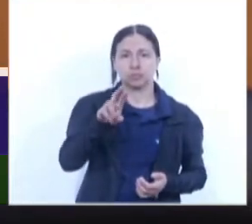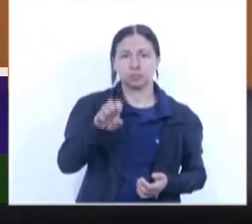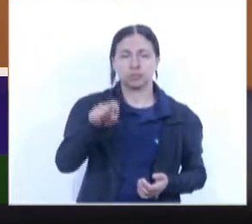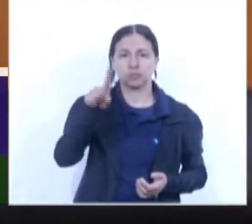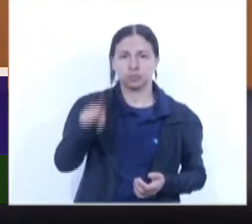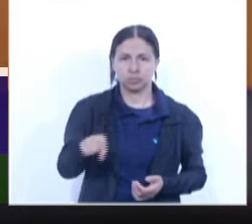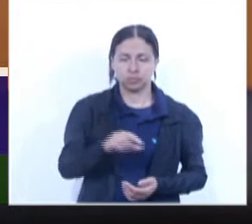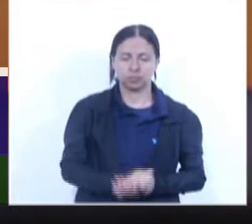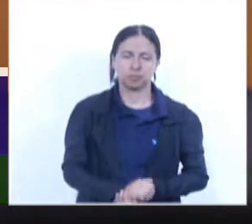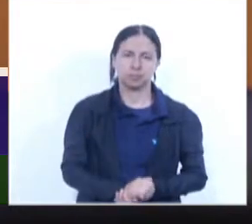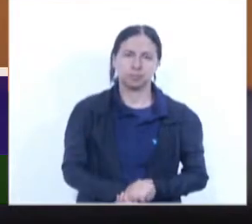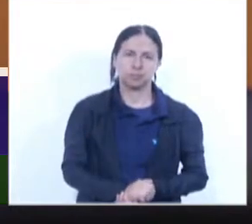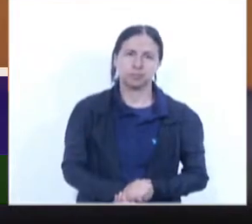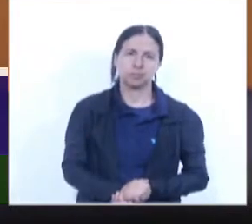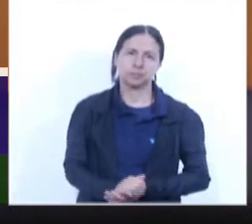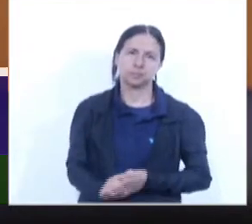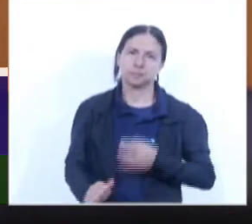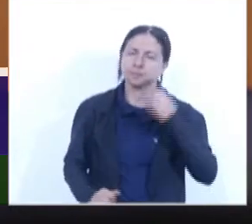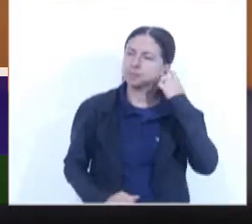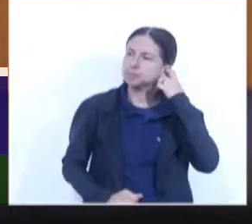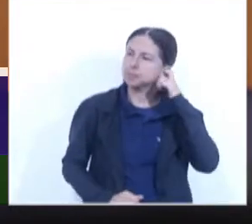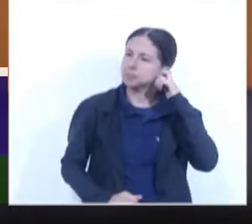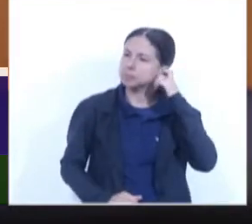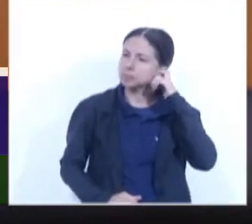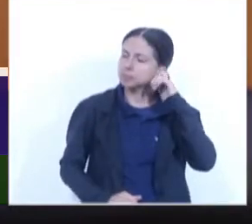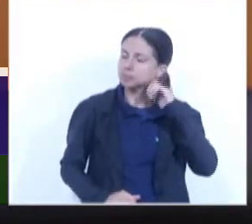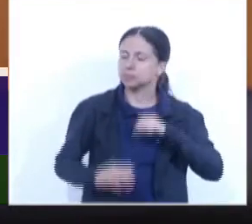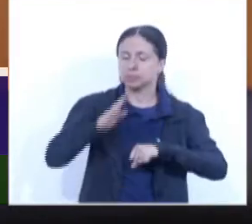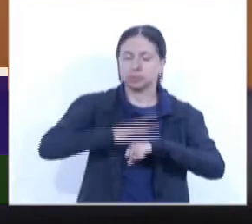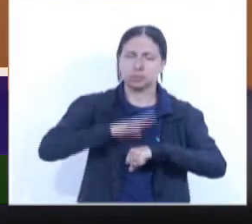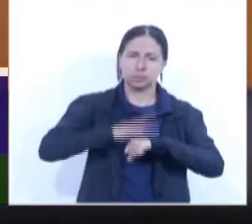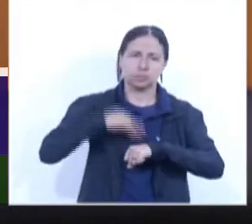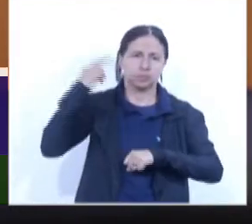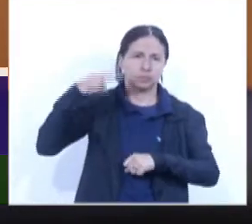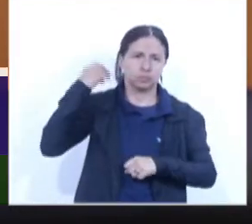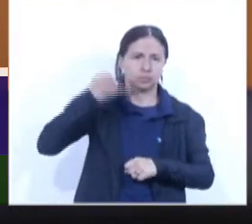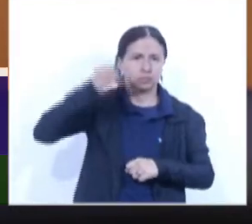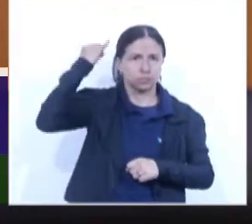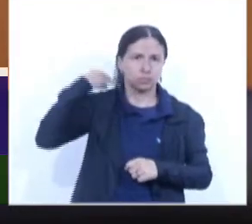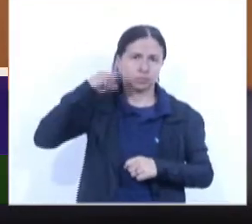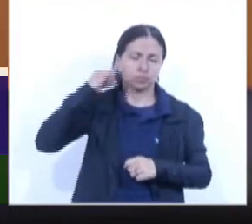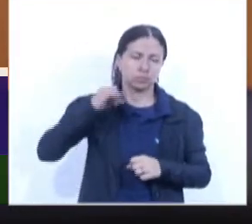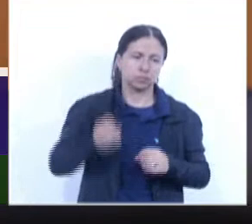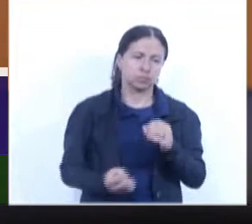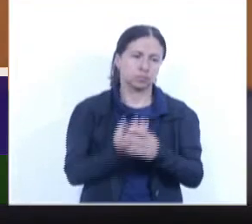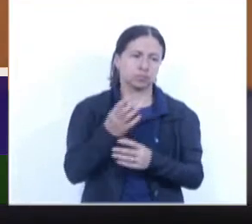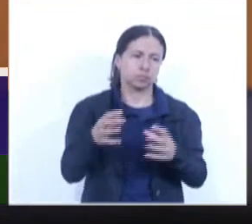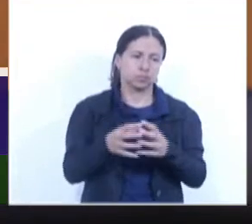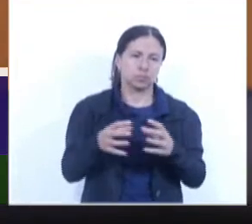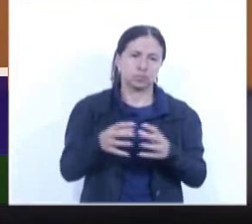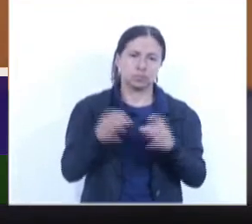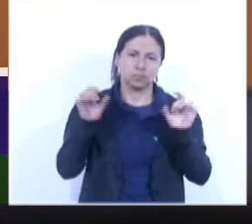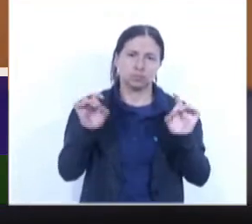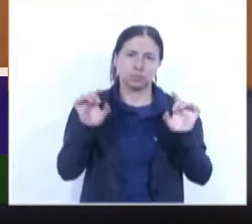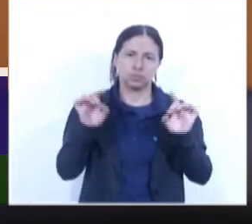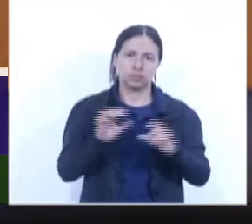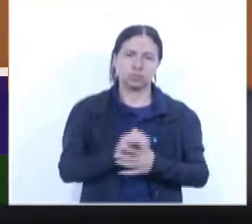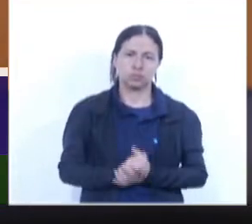banan autor Vereador Jair Ferraz formação de comissão especial